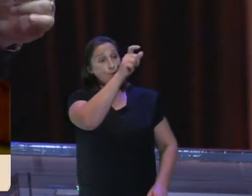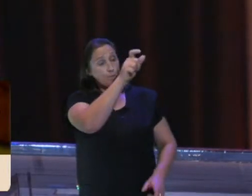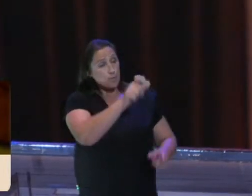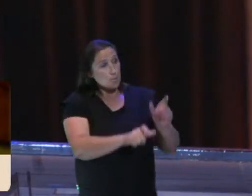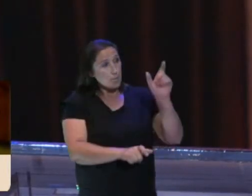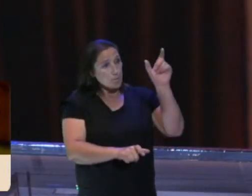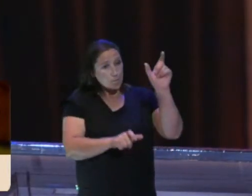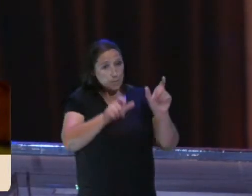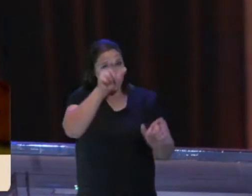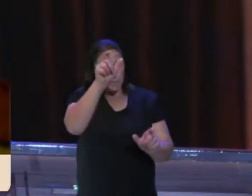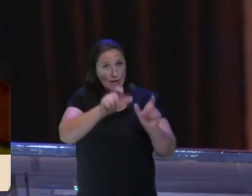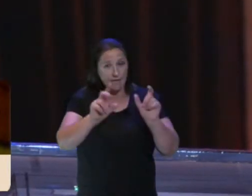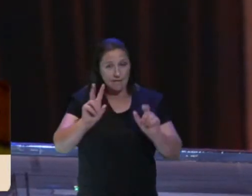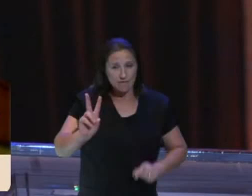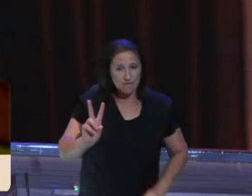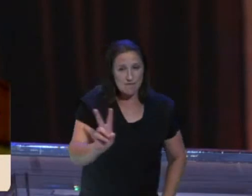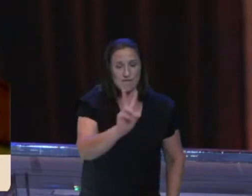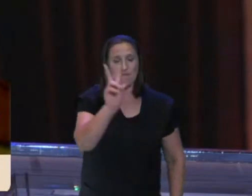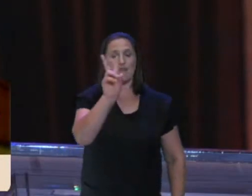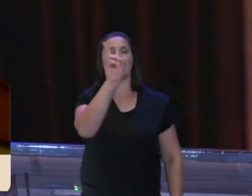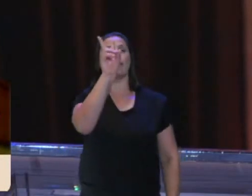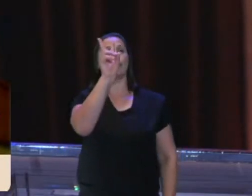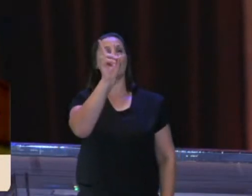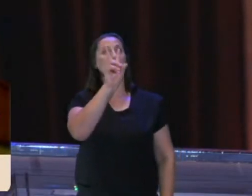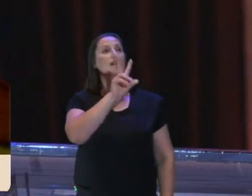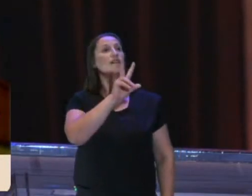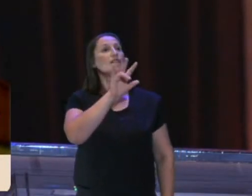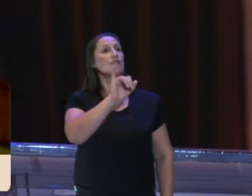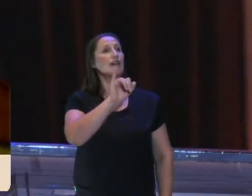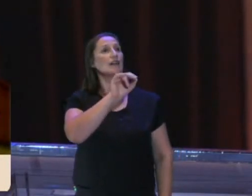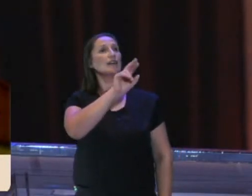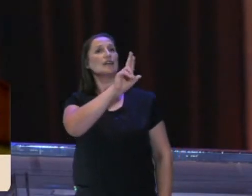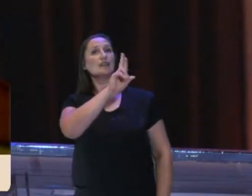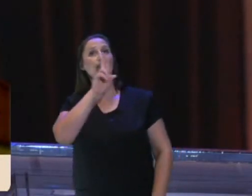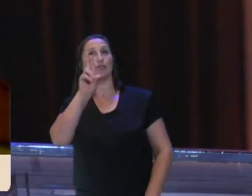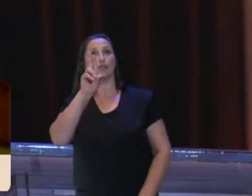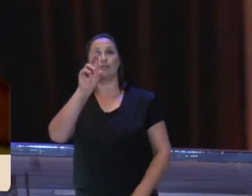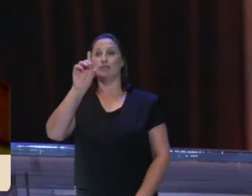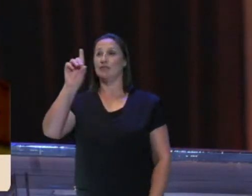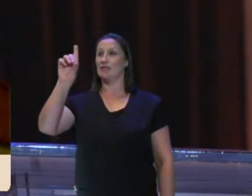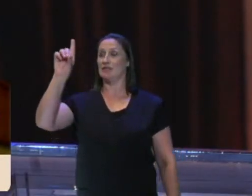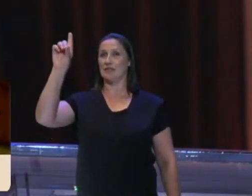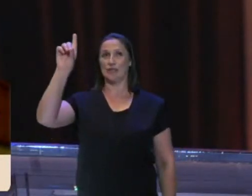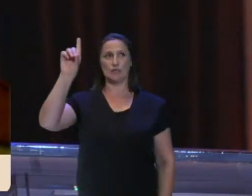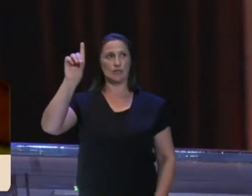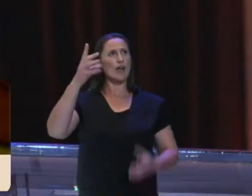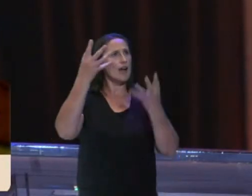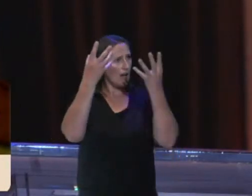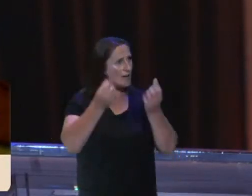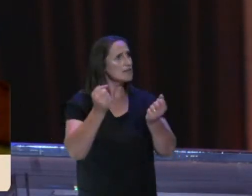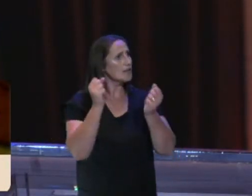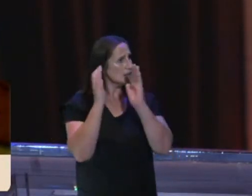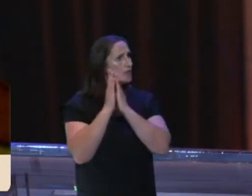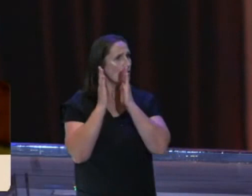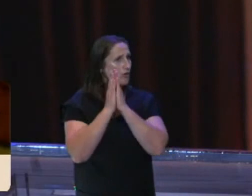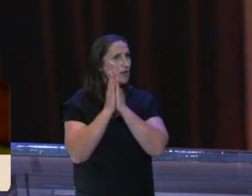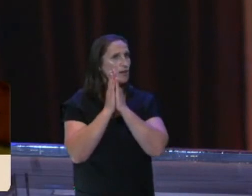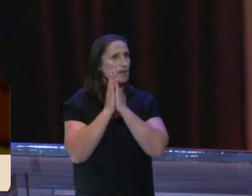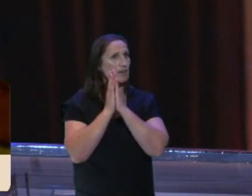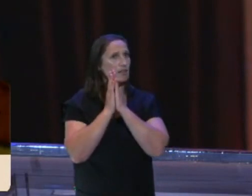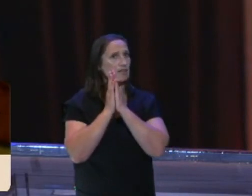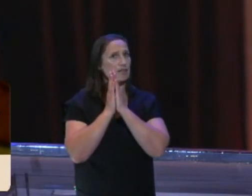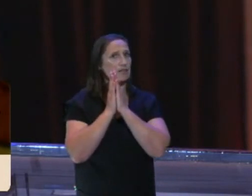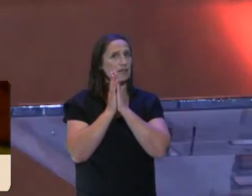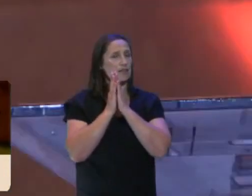valor, para fazer essa obra. Pode ir no meu nome. Você concorda que a gente ore assim? Tá? Se